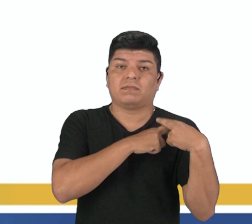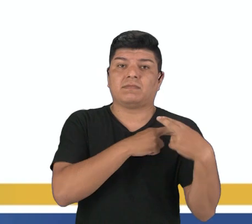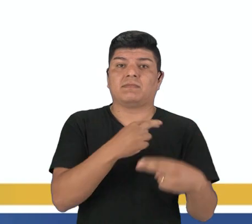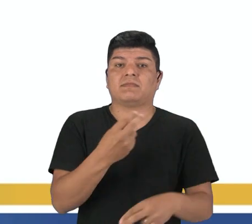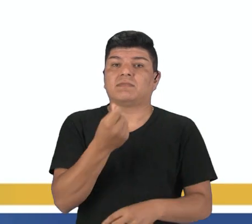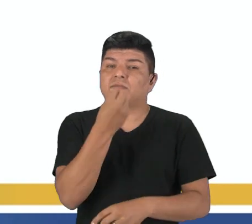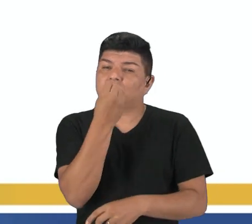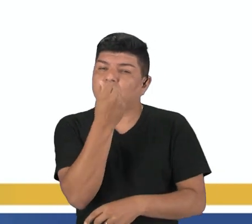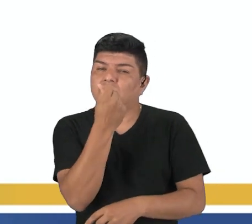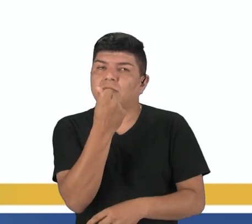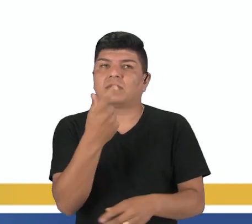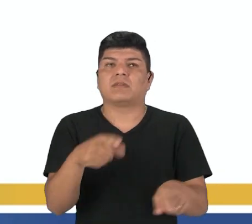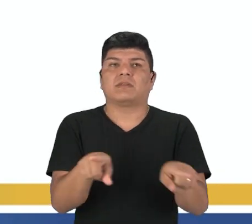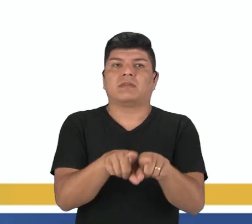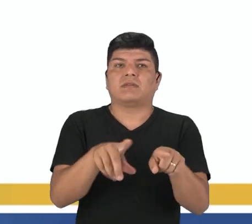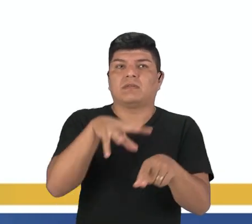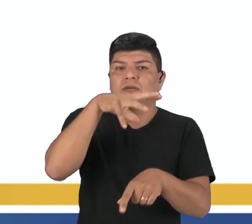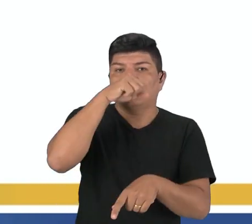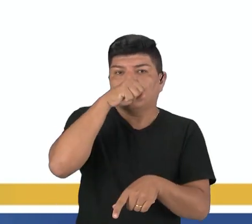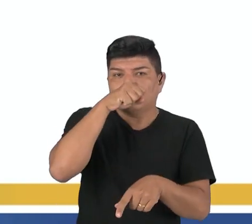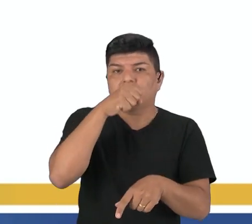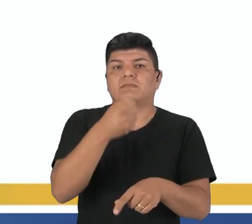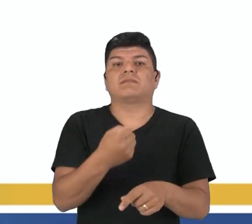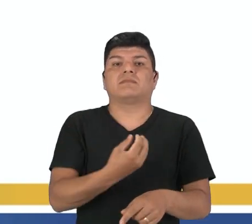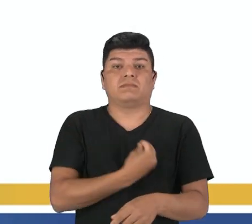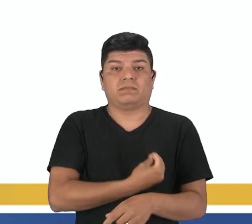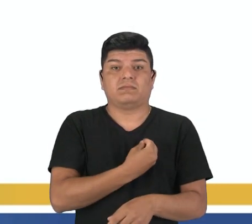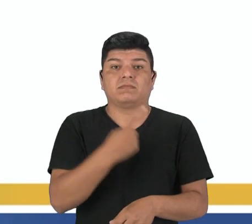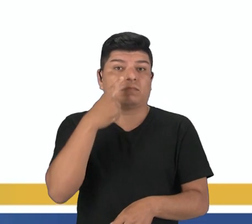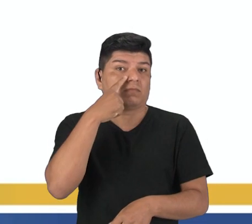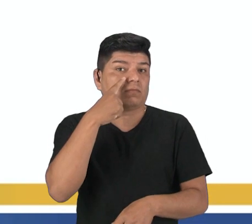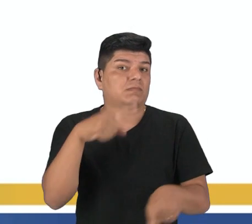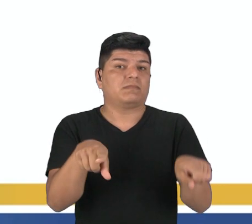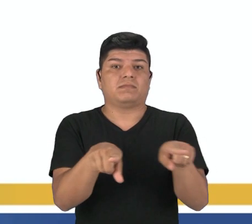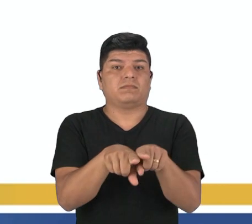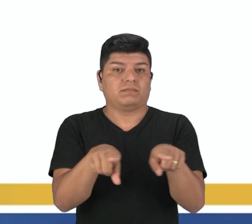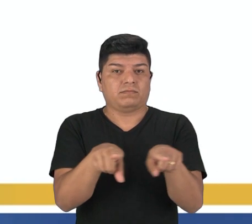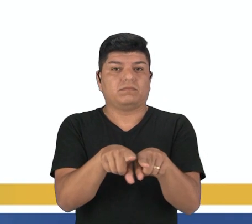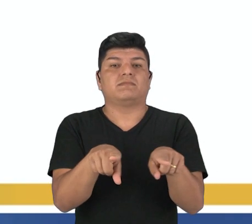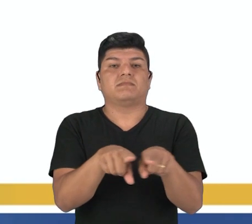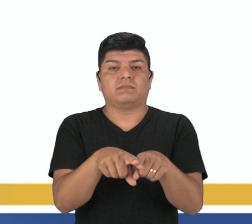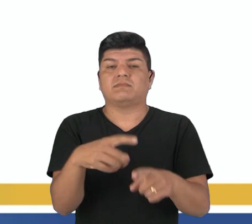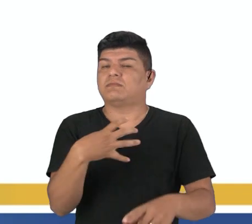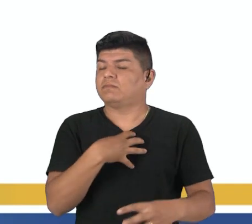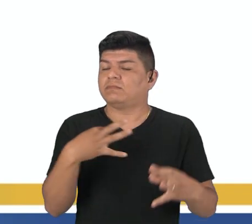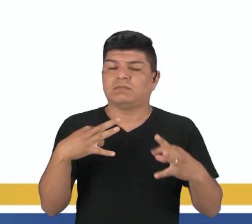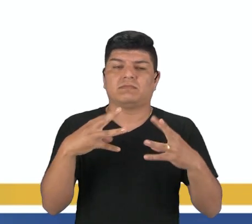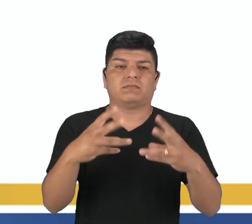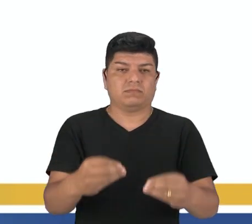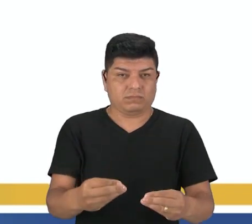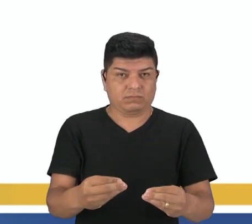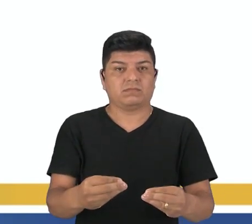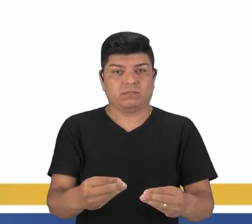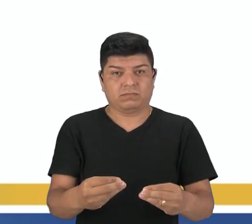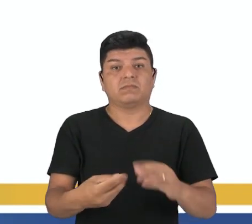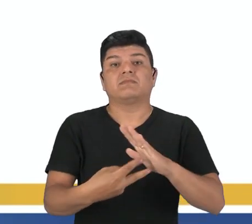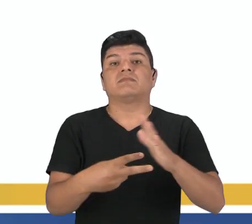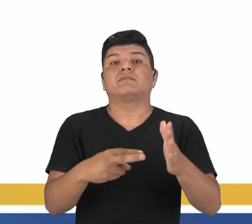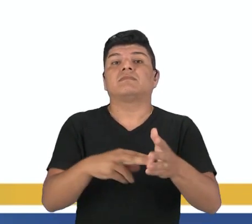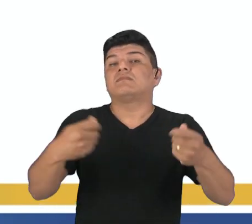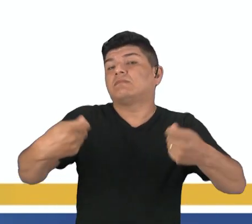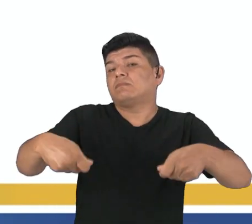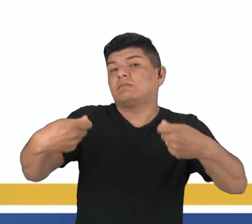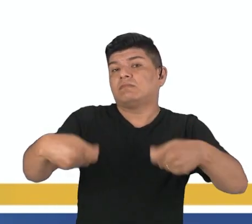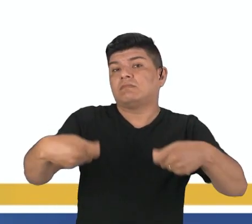o olfato, que está presente no nosso nariz, aquilo que a gente sente. E esses sentidos, gente, eles